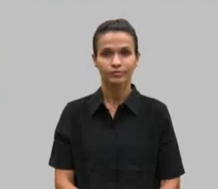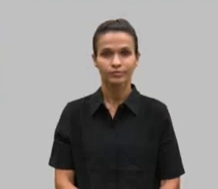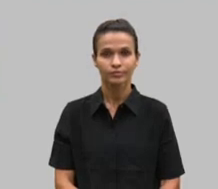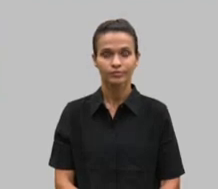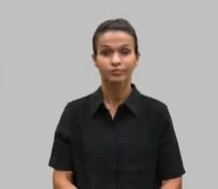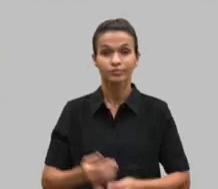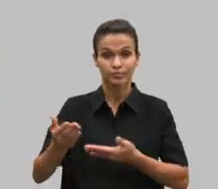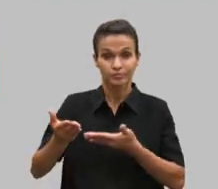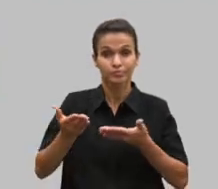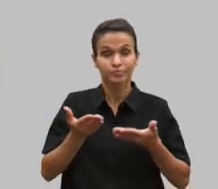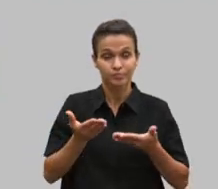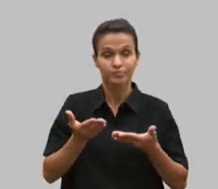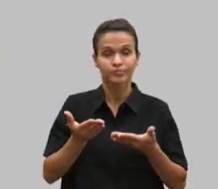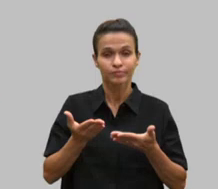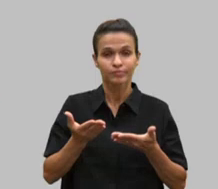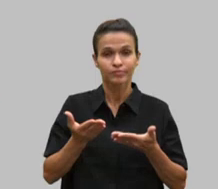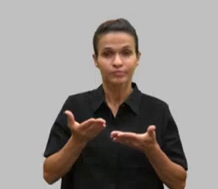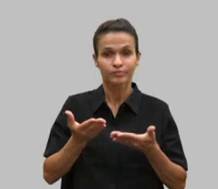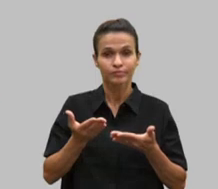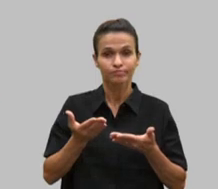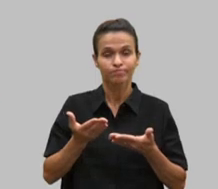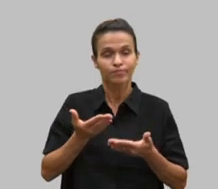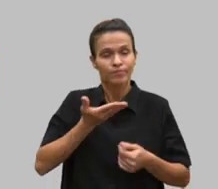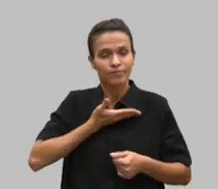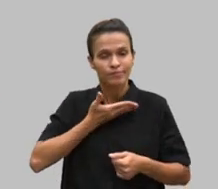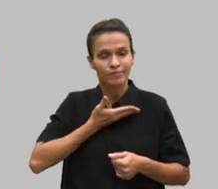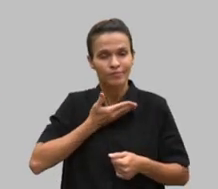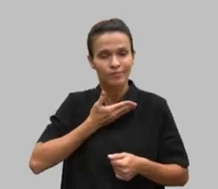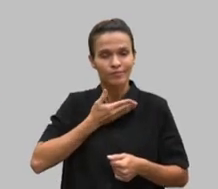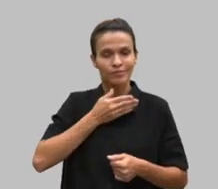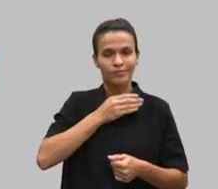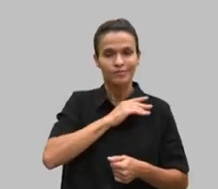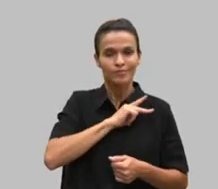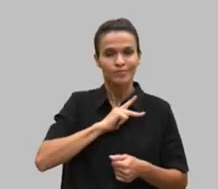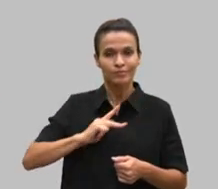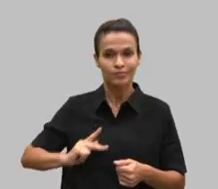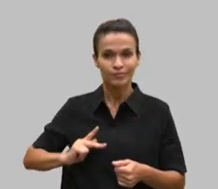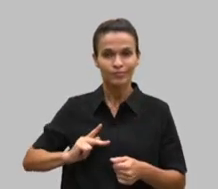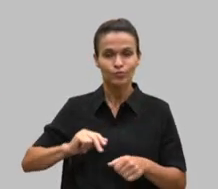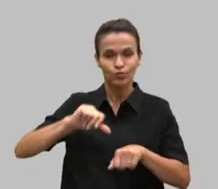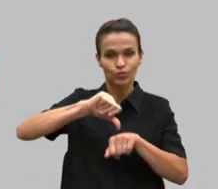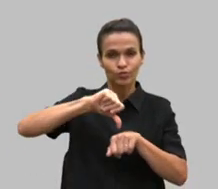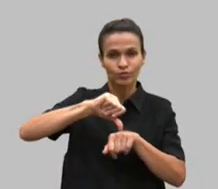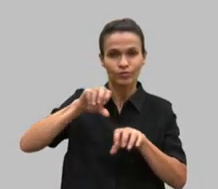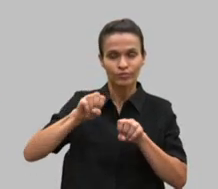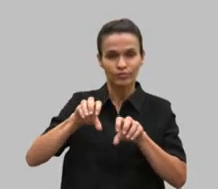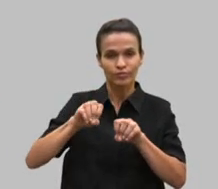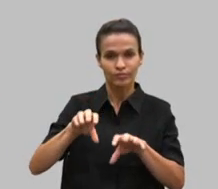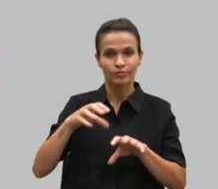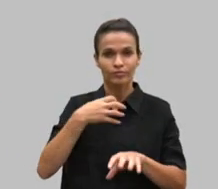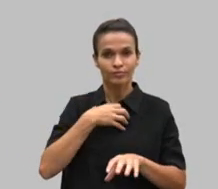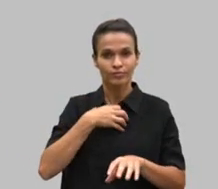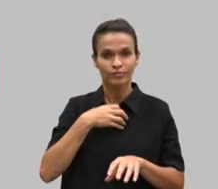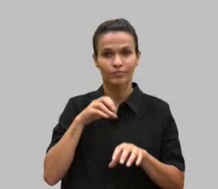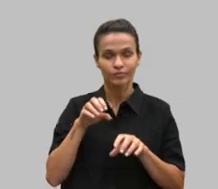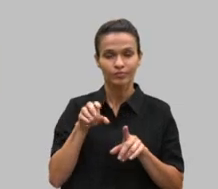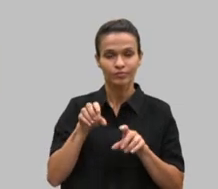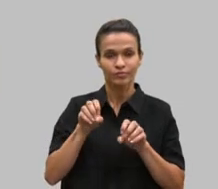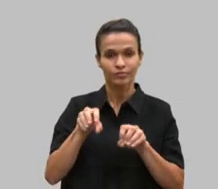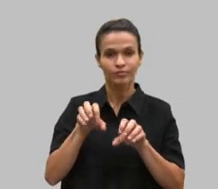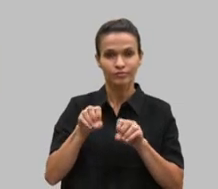convido neste momento querida amiga Presidenta da comissão de Educação Ciência e Tecnologia desta casa